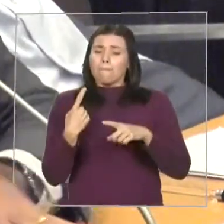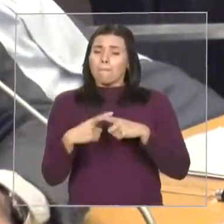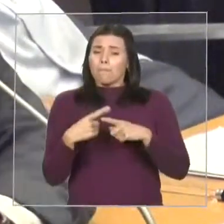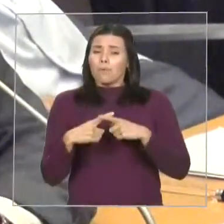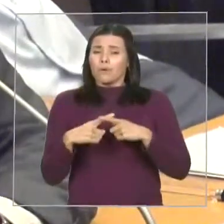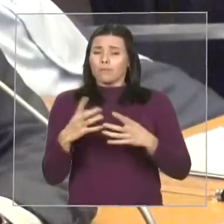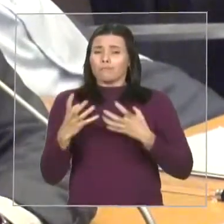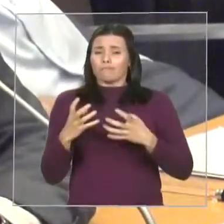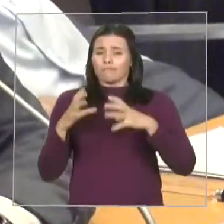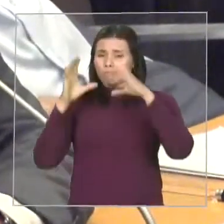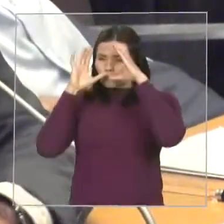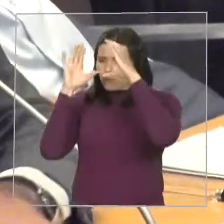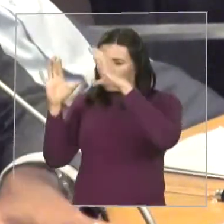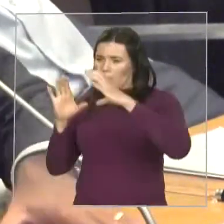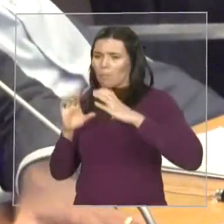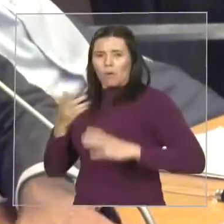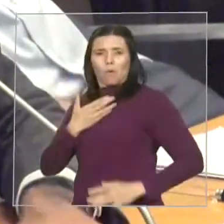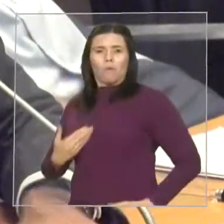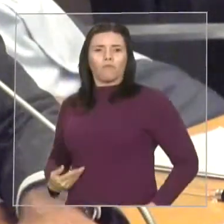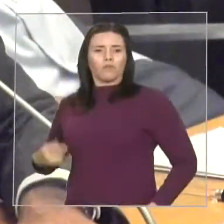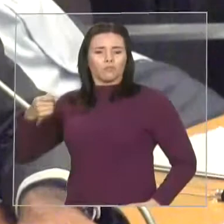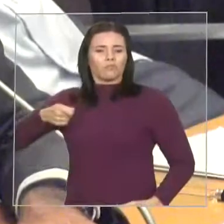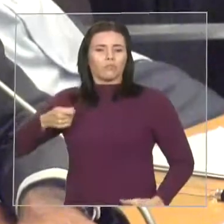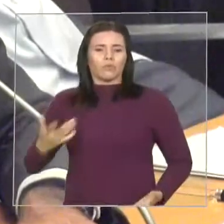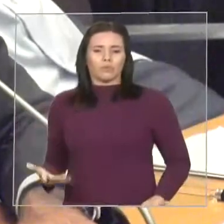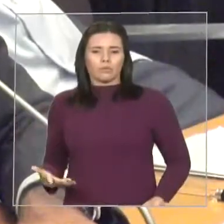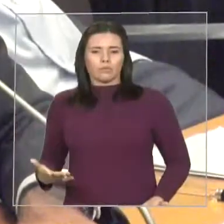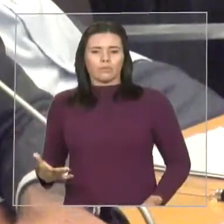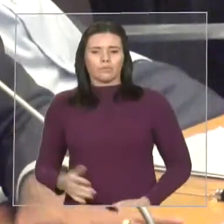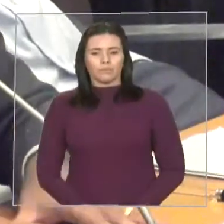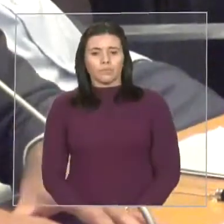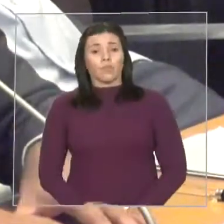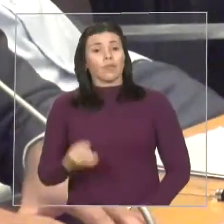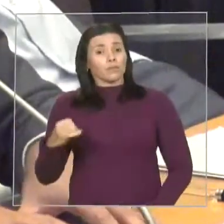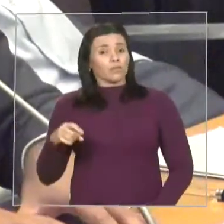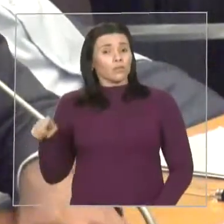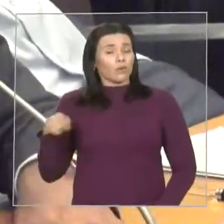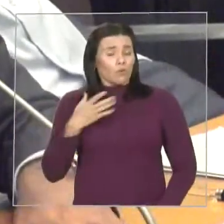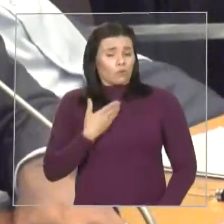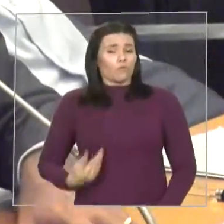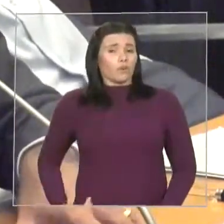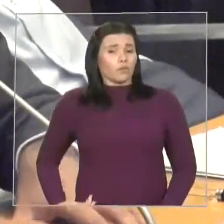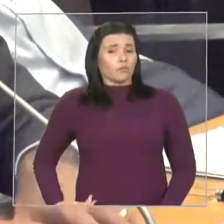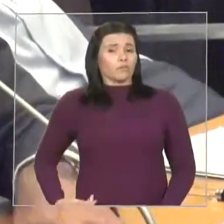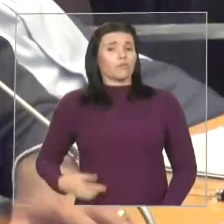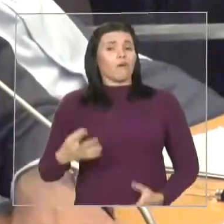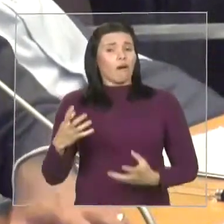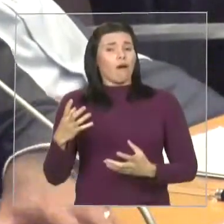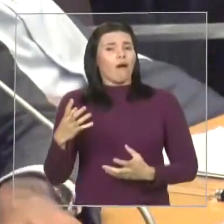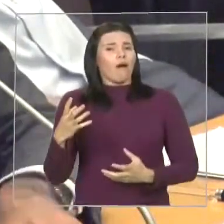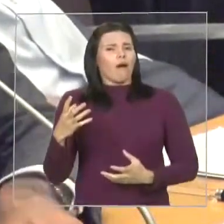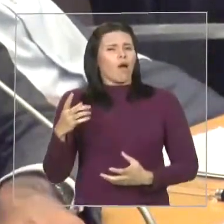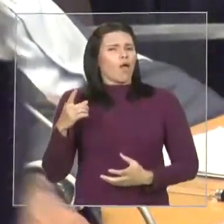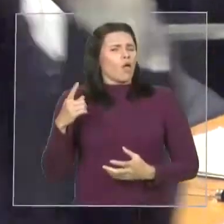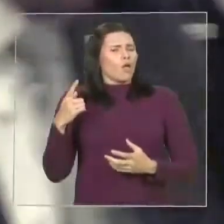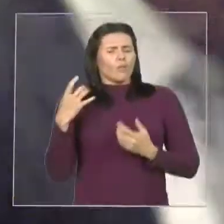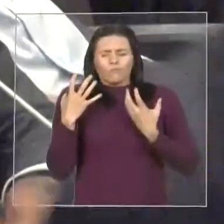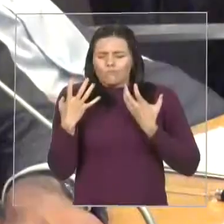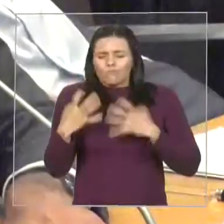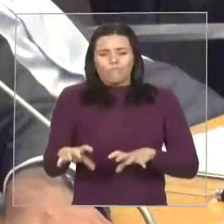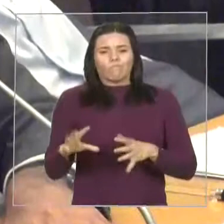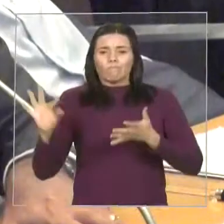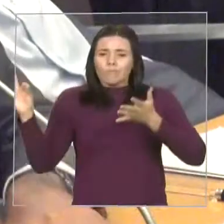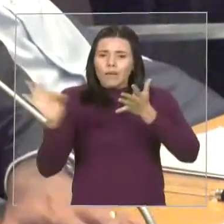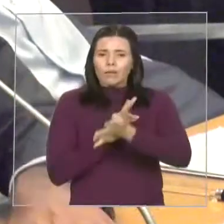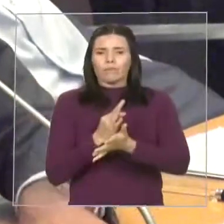vetar o projeto, é um direito dele. Agora, nós não podemos aqui mudar as regras do jogo